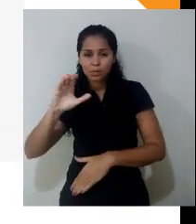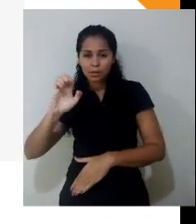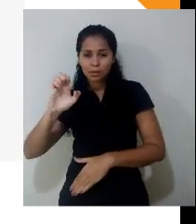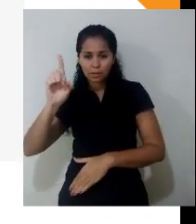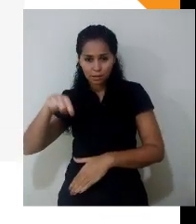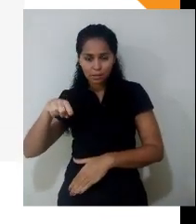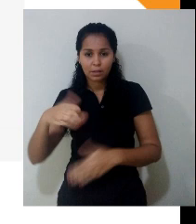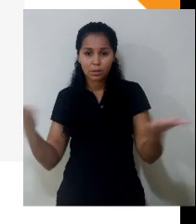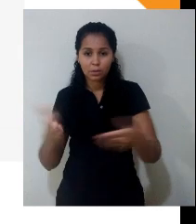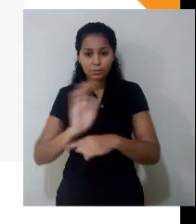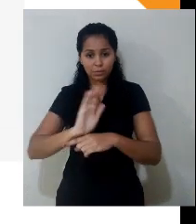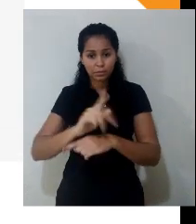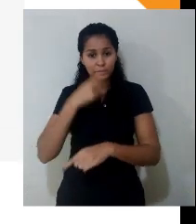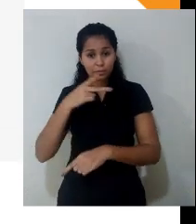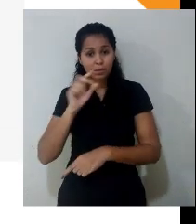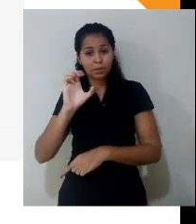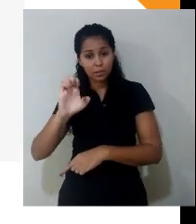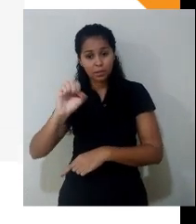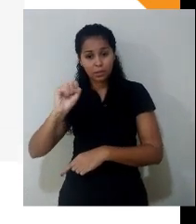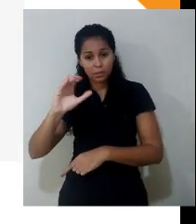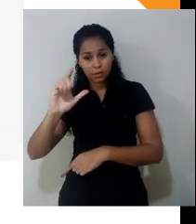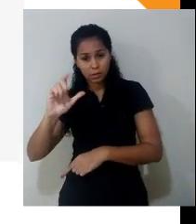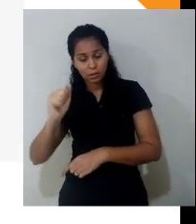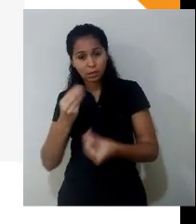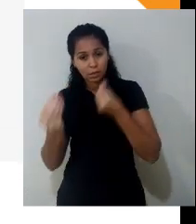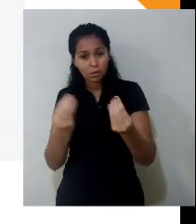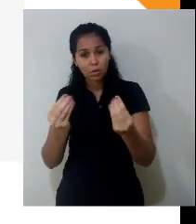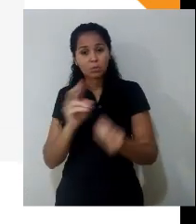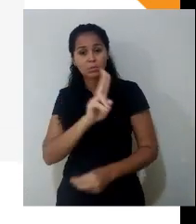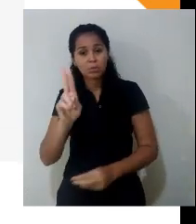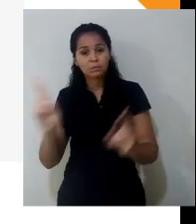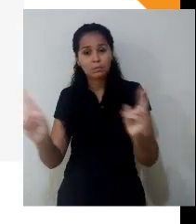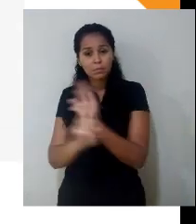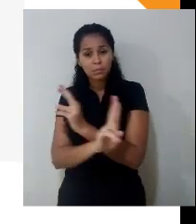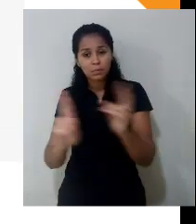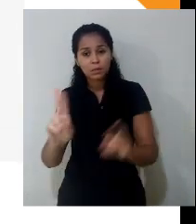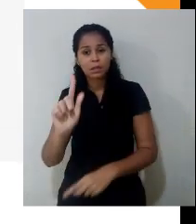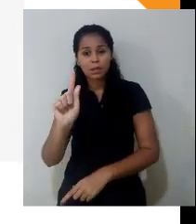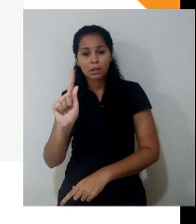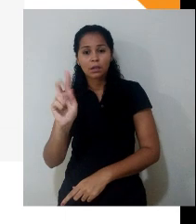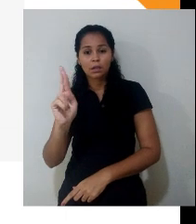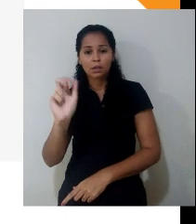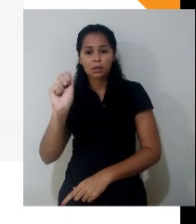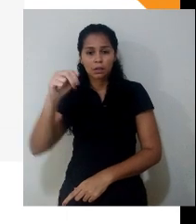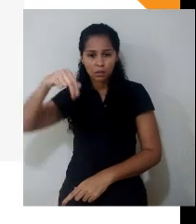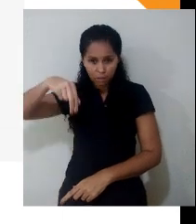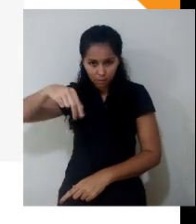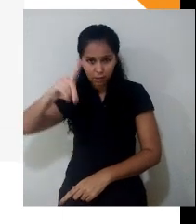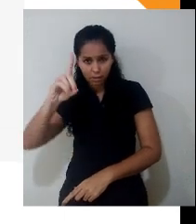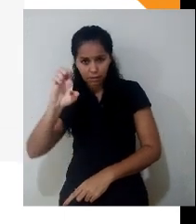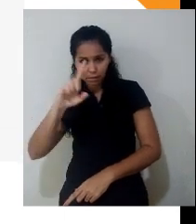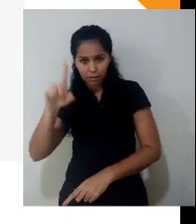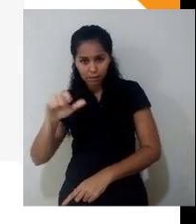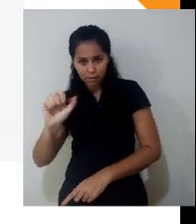vídeo de hoje, falaremos sobre escalas e como a gente pode utilizá-las para relacionar grandezas. Bom, vocês já